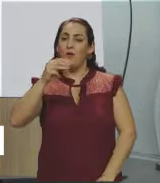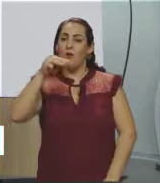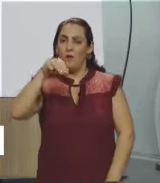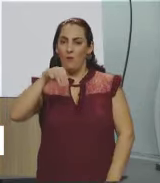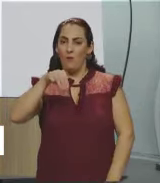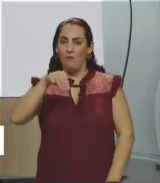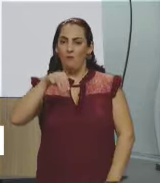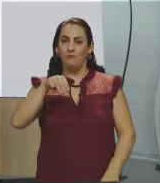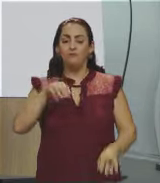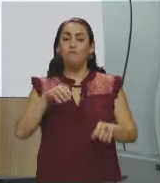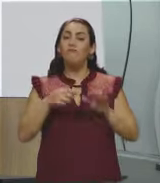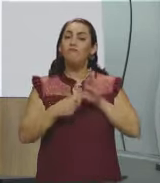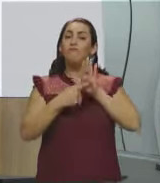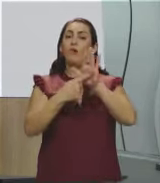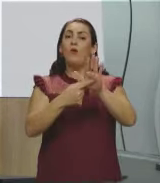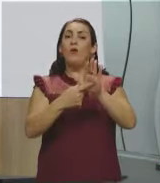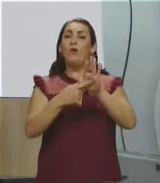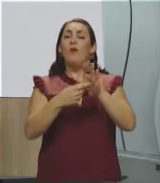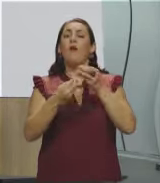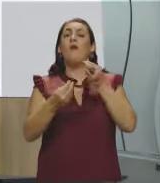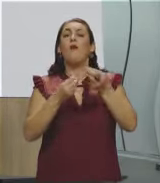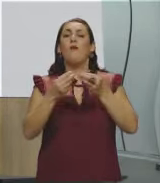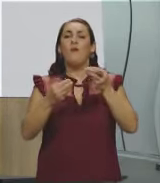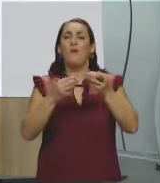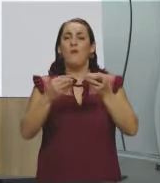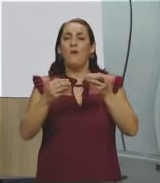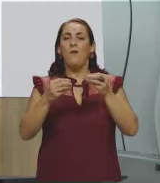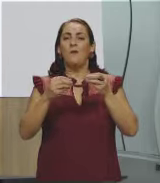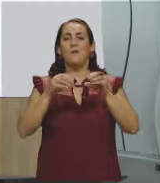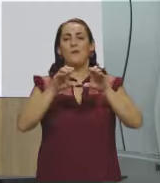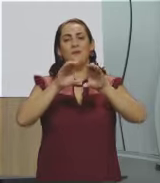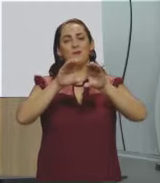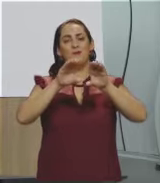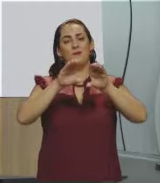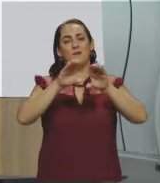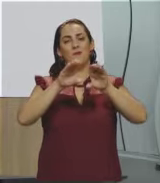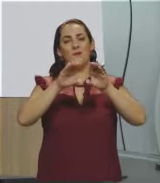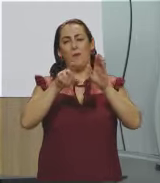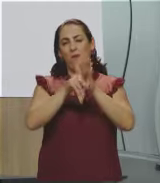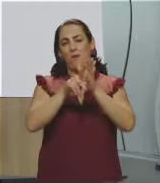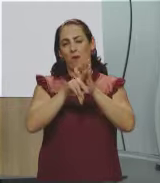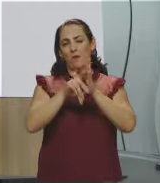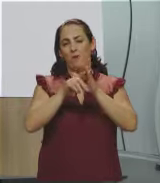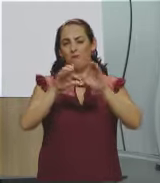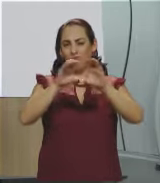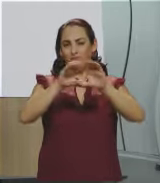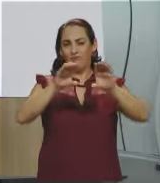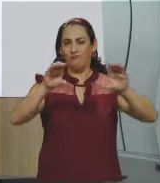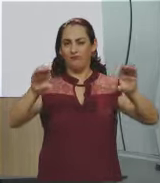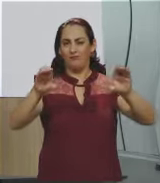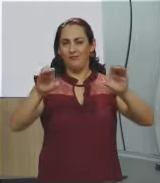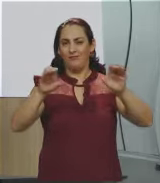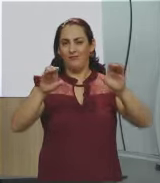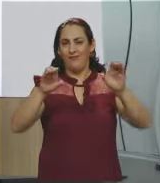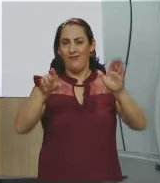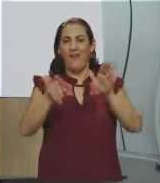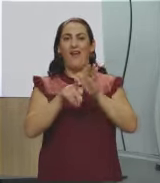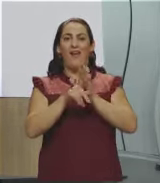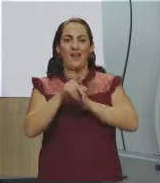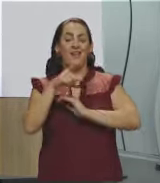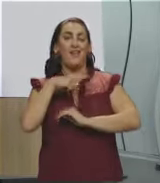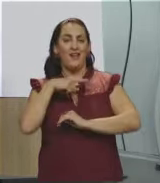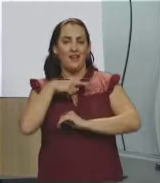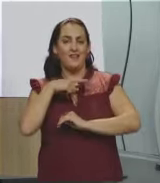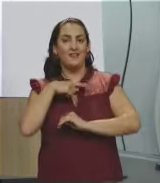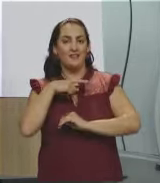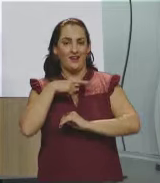circuitos eletrônicos que a gente encontra nos exercícios, beleza? Para a gente poder falar da segunda lei de Ohm, que é o nosso tema da